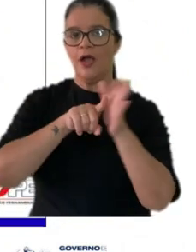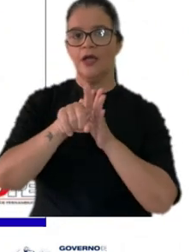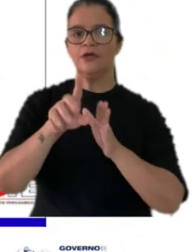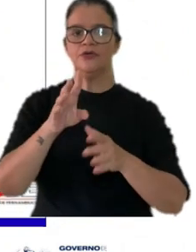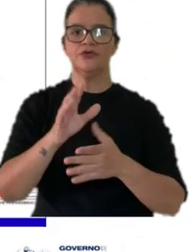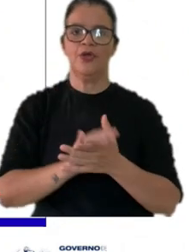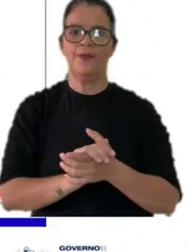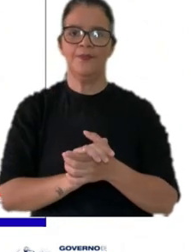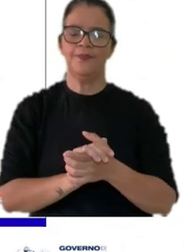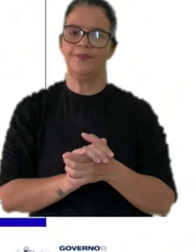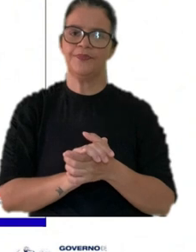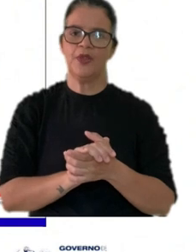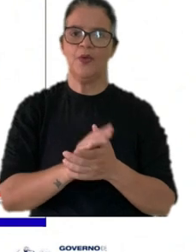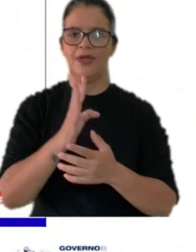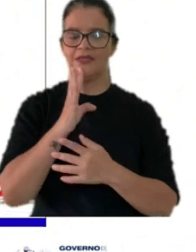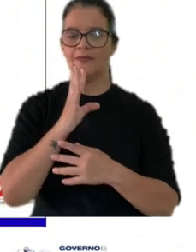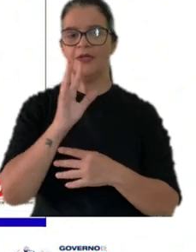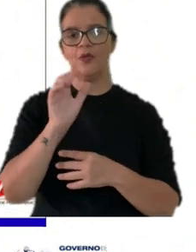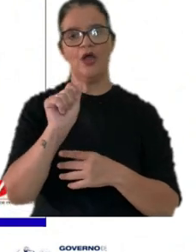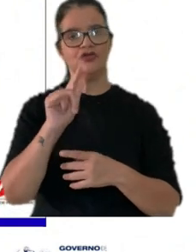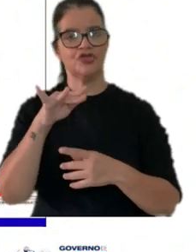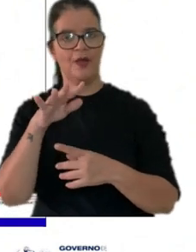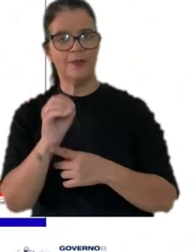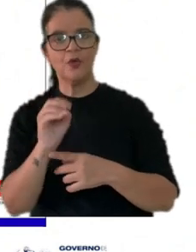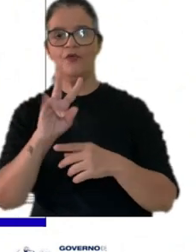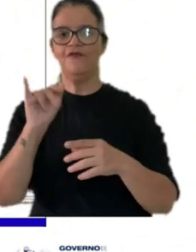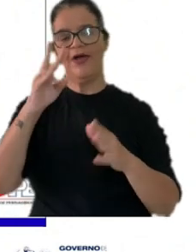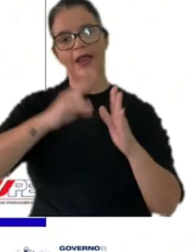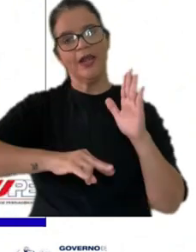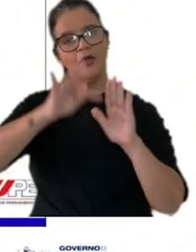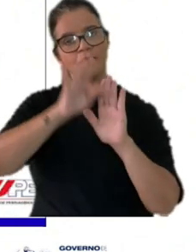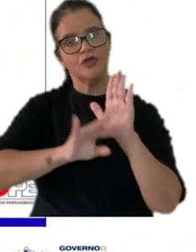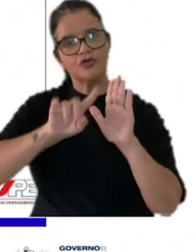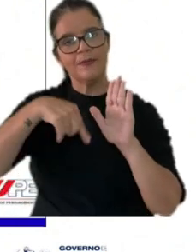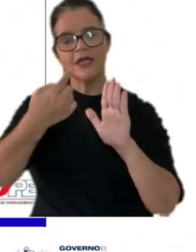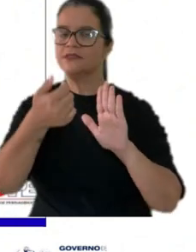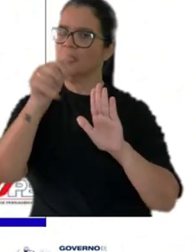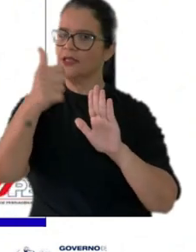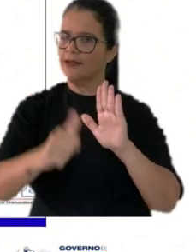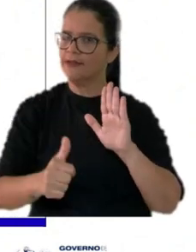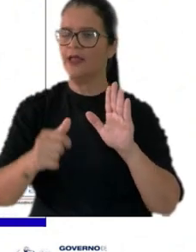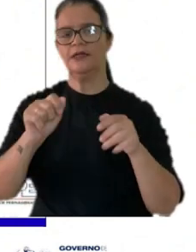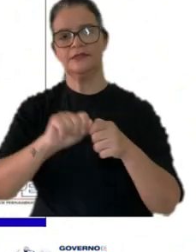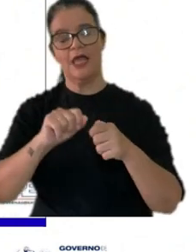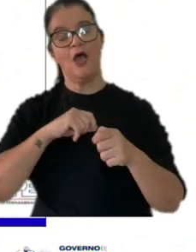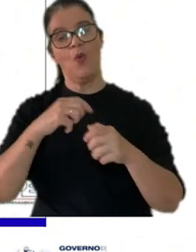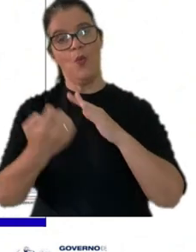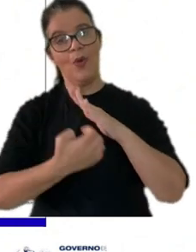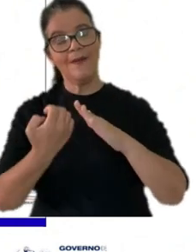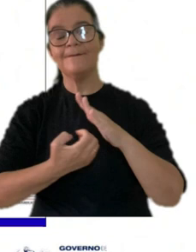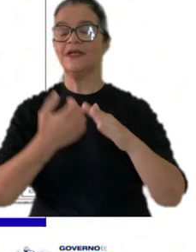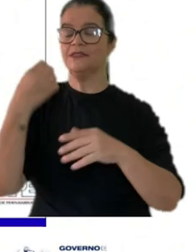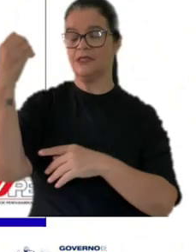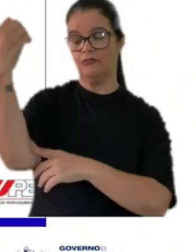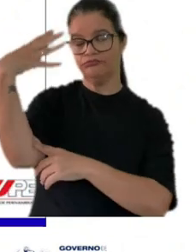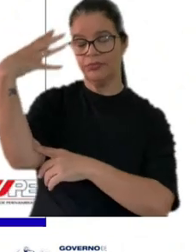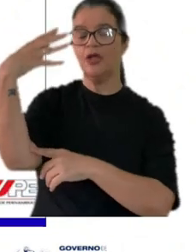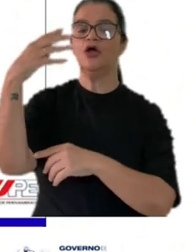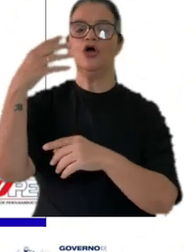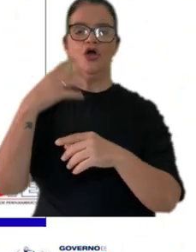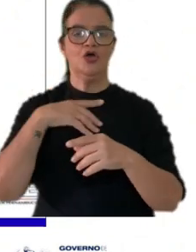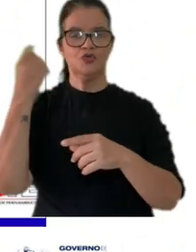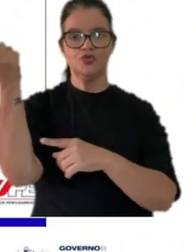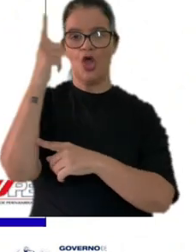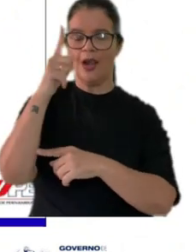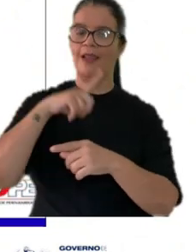algébrico a gente vai ler o texto para em seguida depois analisar uma empresa de energia solar está planejando a instalação